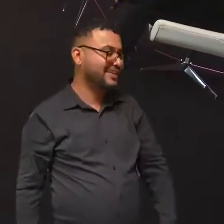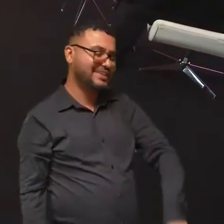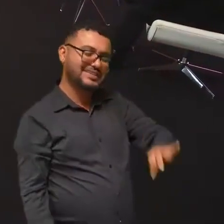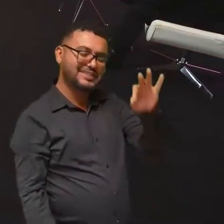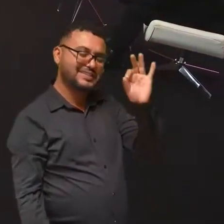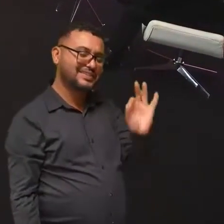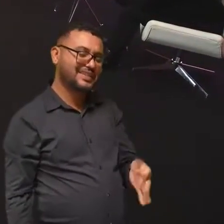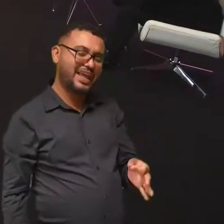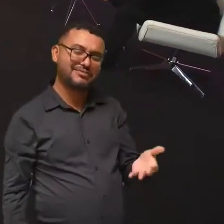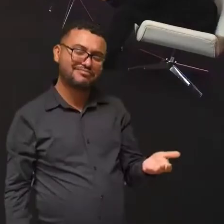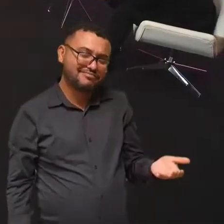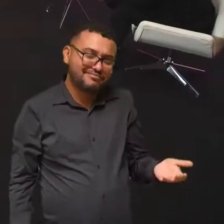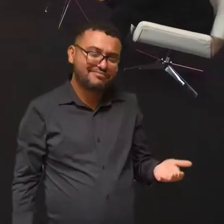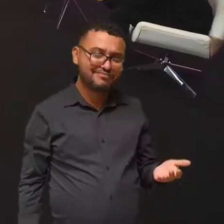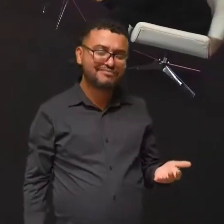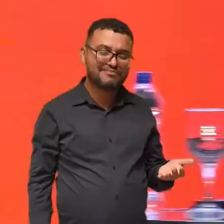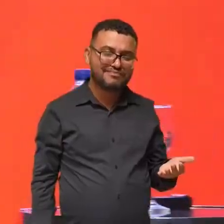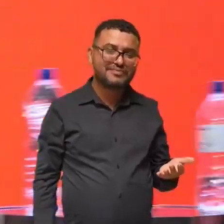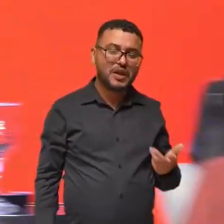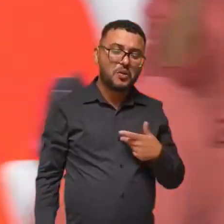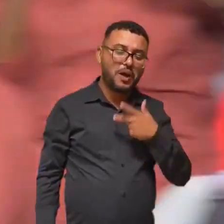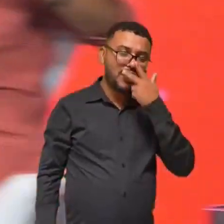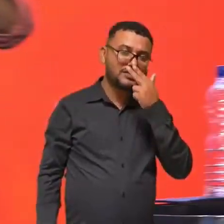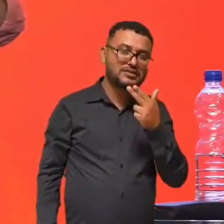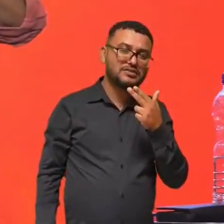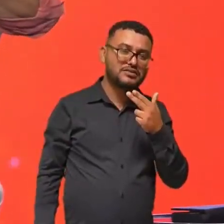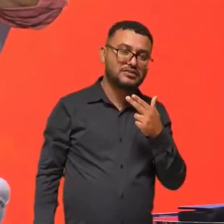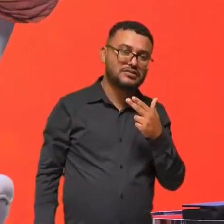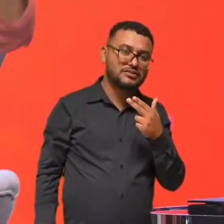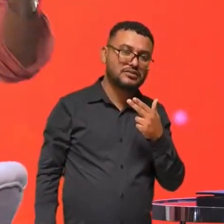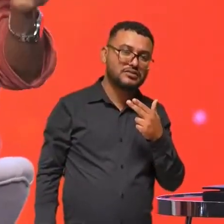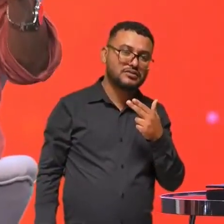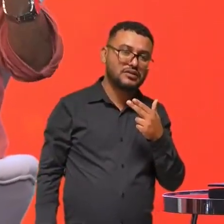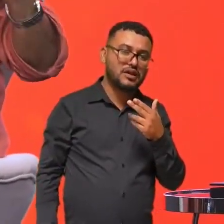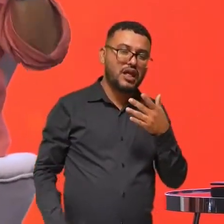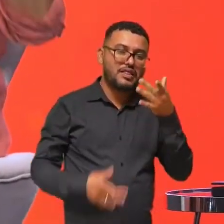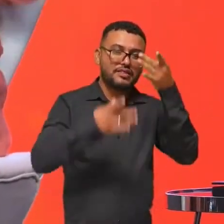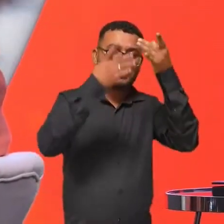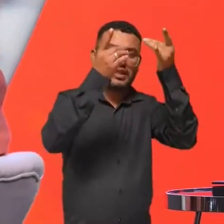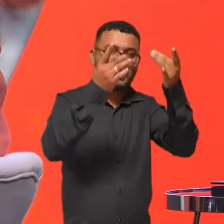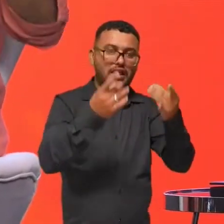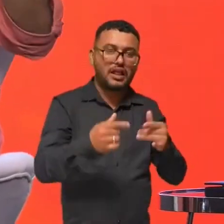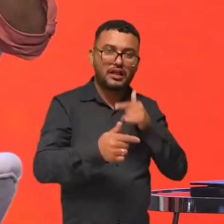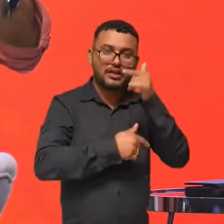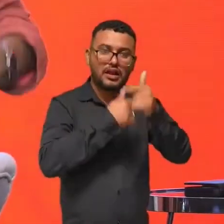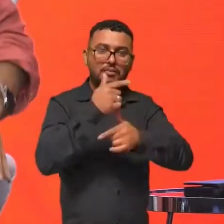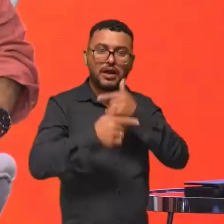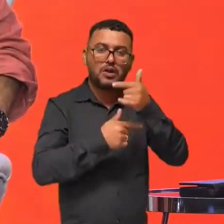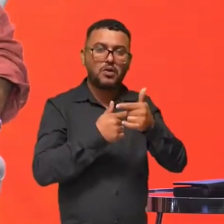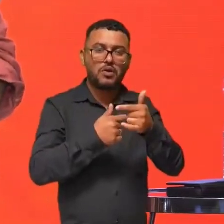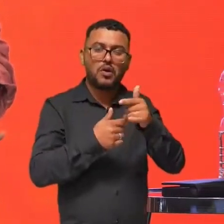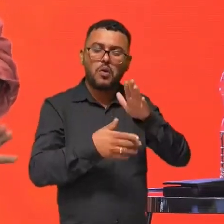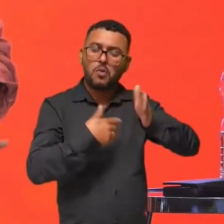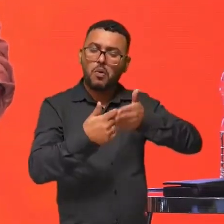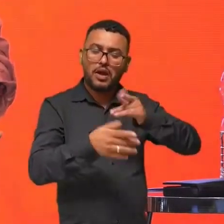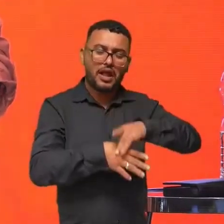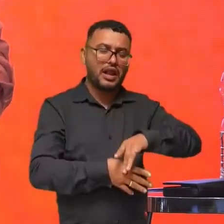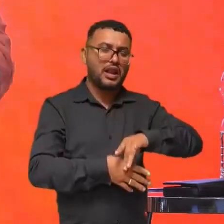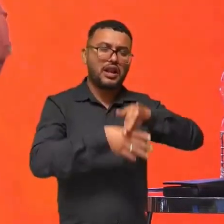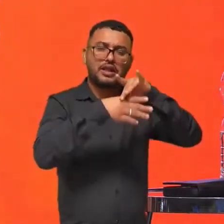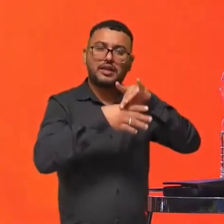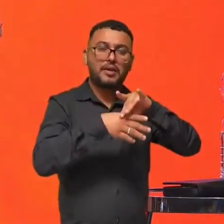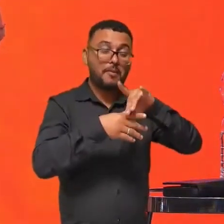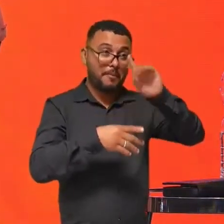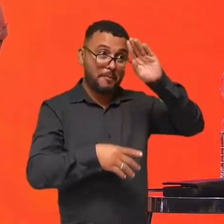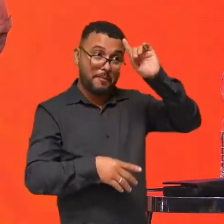que na descrição do trabalho de qualquer líder, a primeira responsabilidade é comunicar,